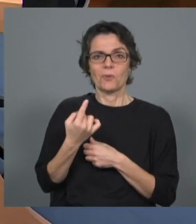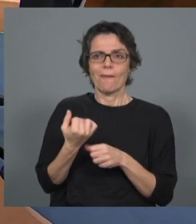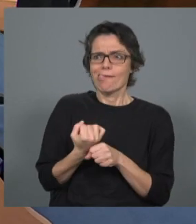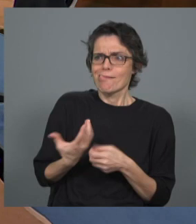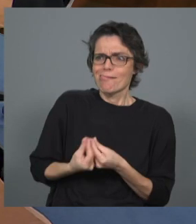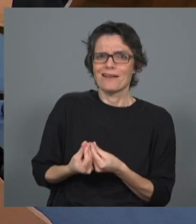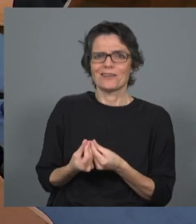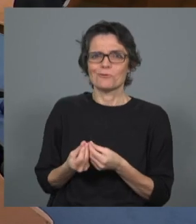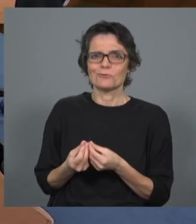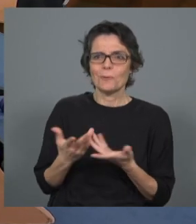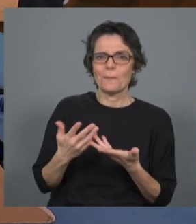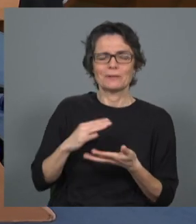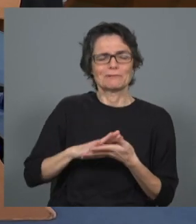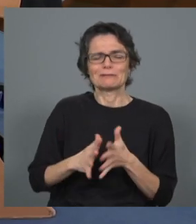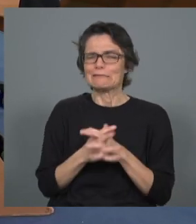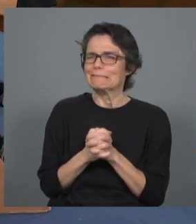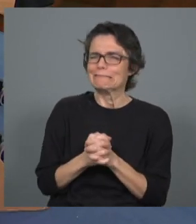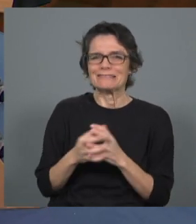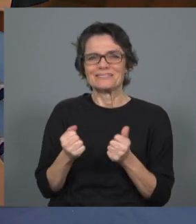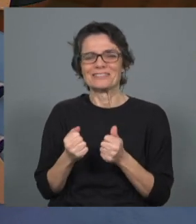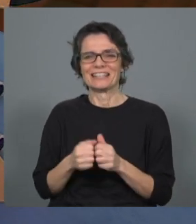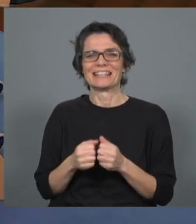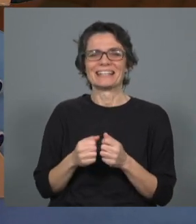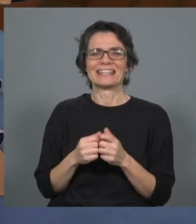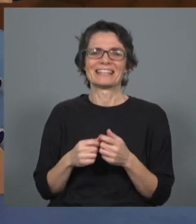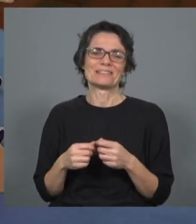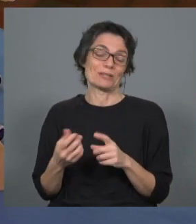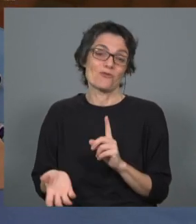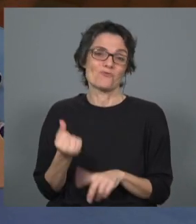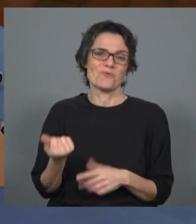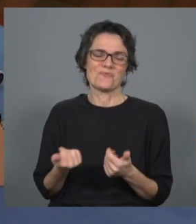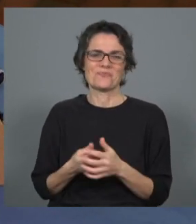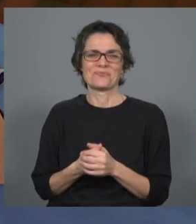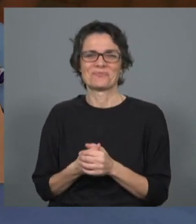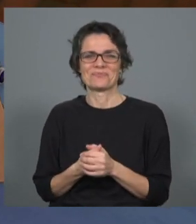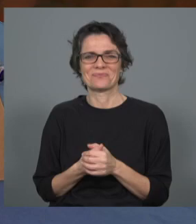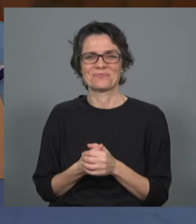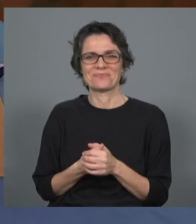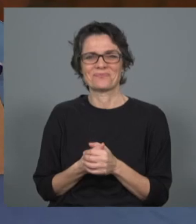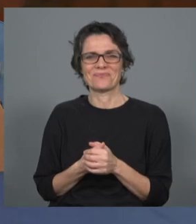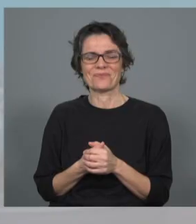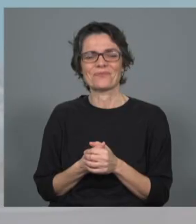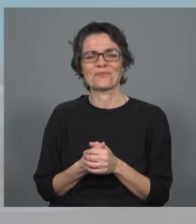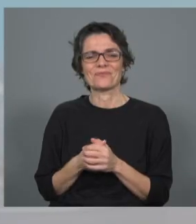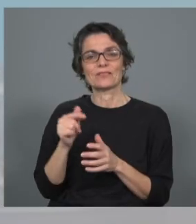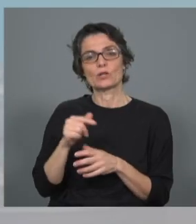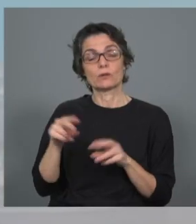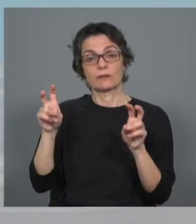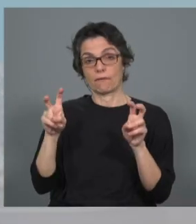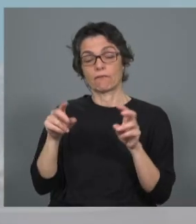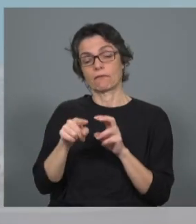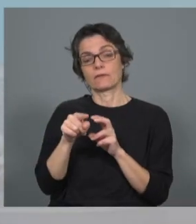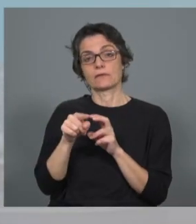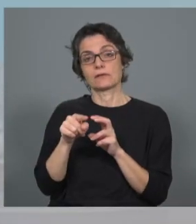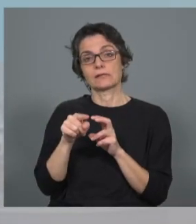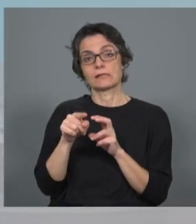também, nem que seja só rezar para que as coisas chegassem a bom porto. Tudo isto em torno desse tema que há pouco o